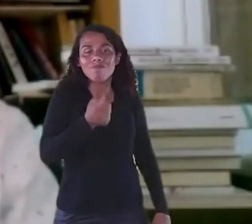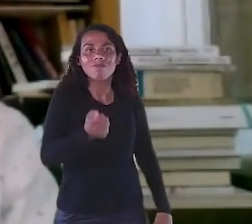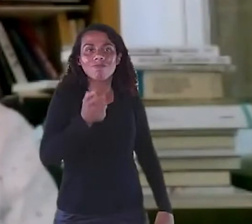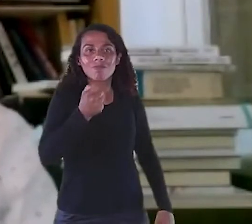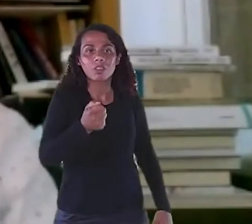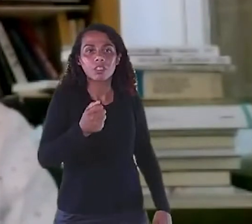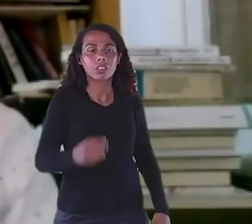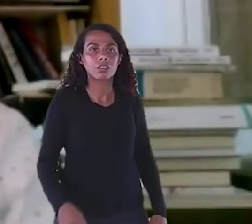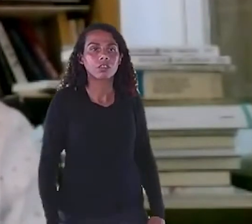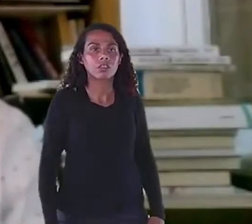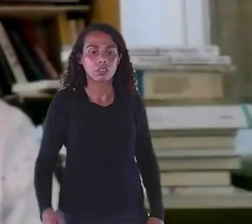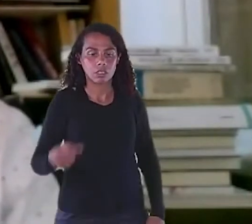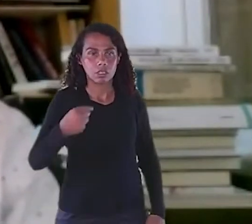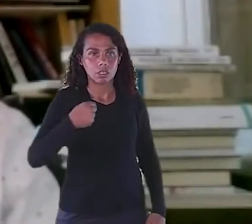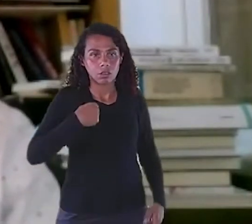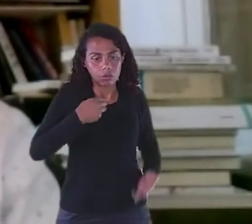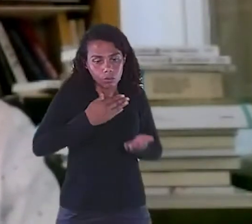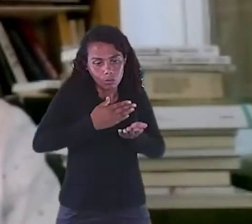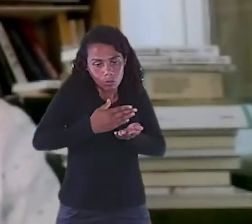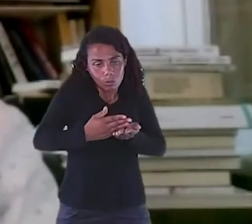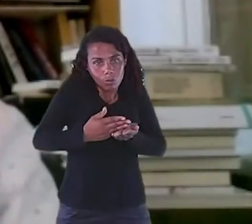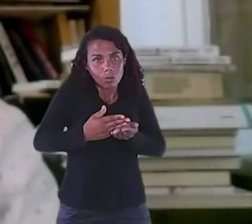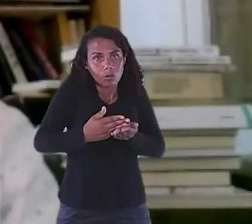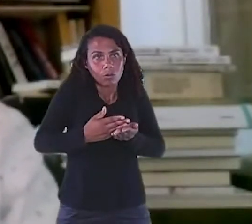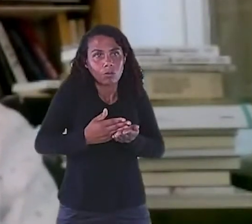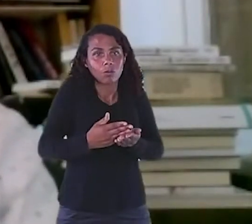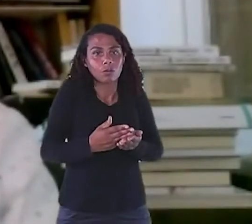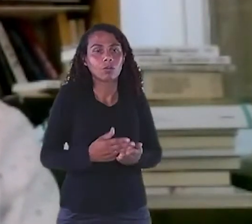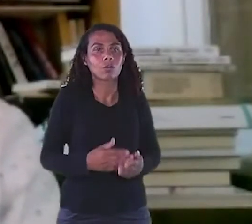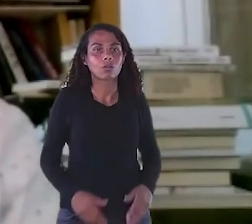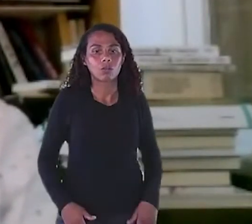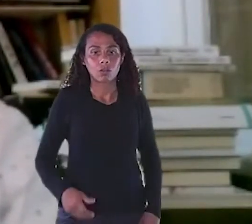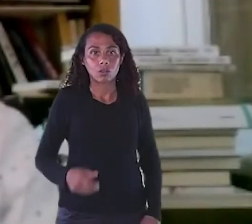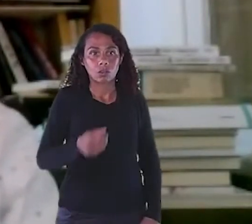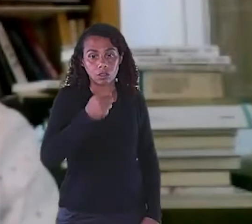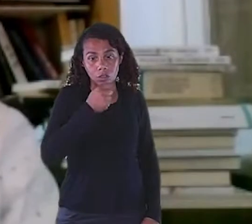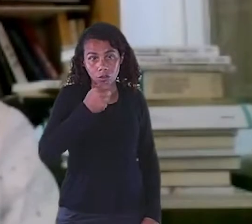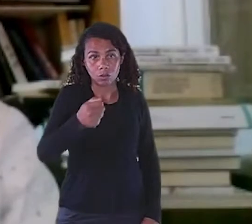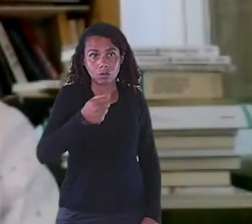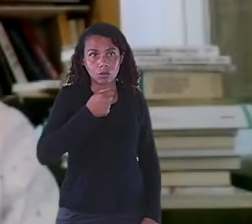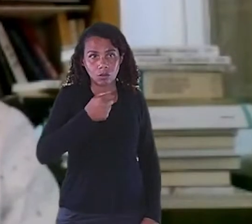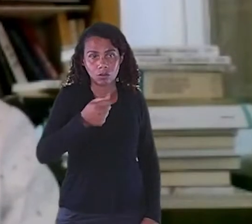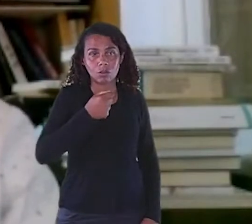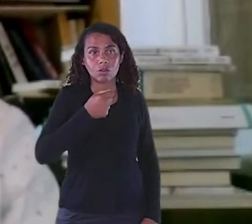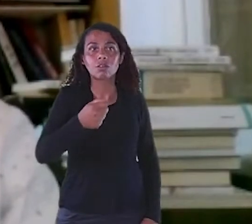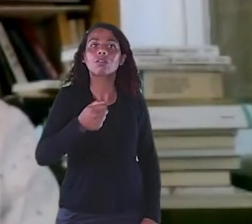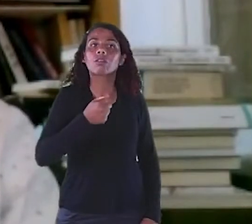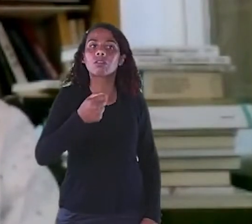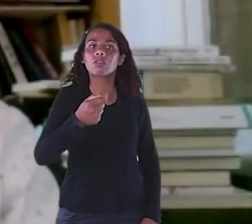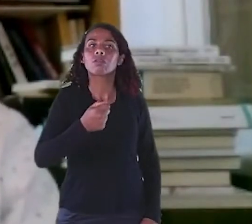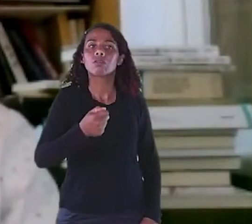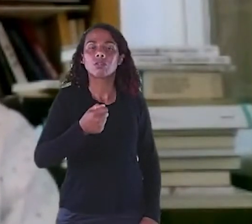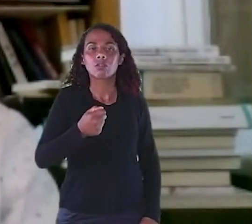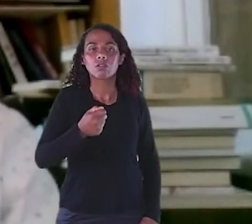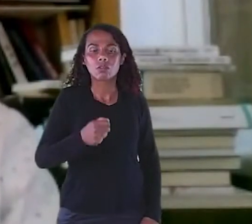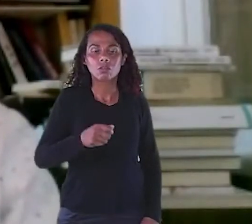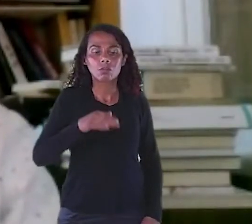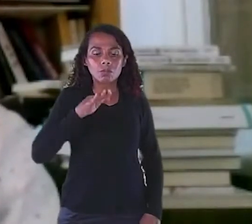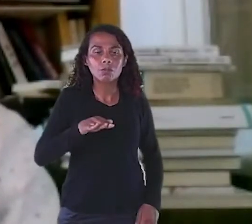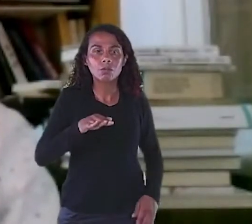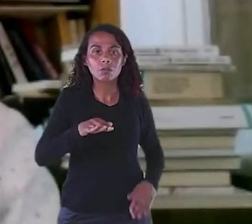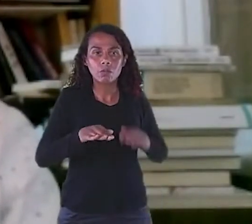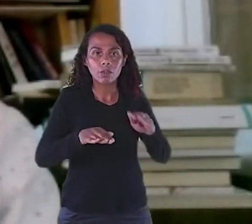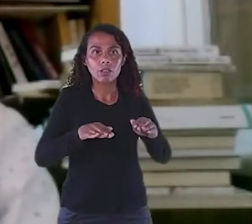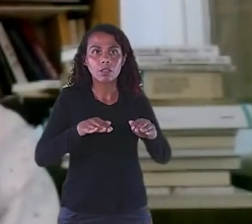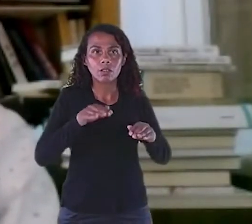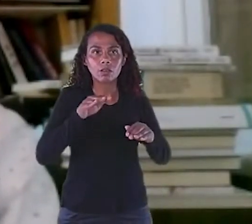pouco jornalista ali, um pouco como maneira de não me tornar